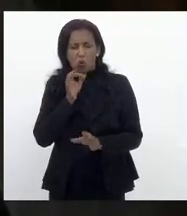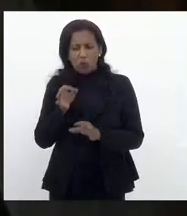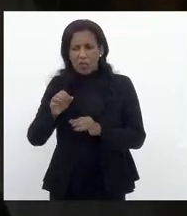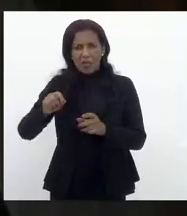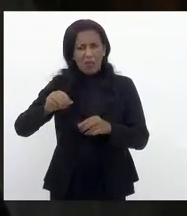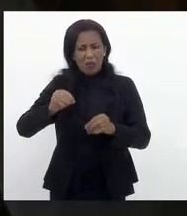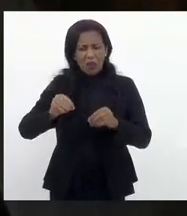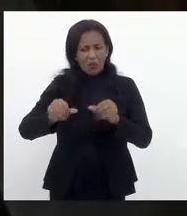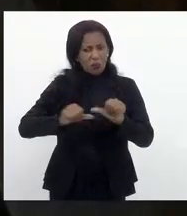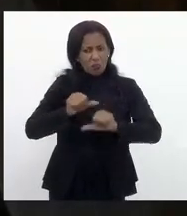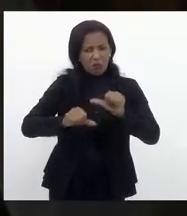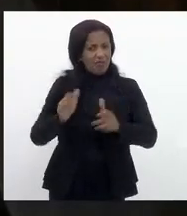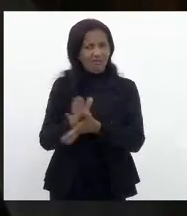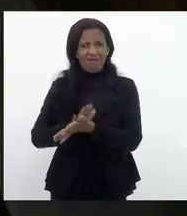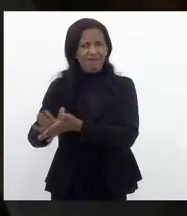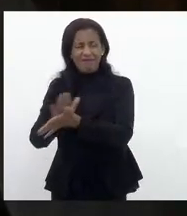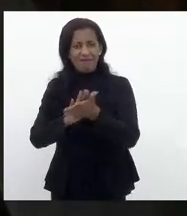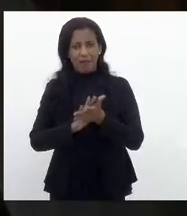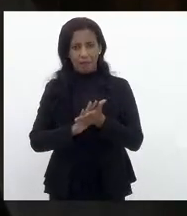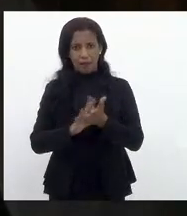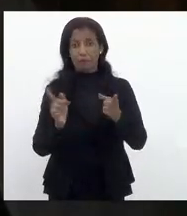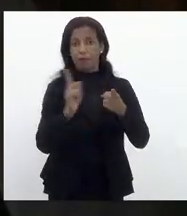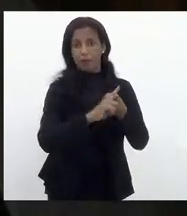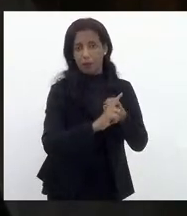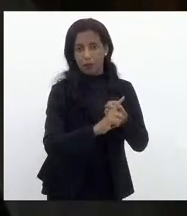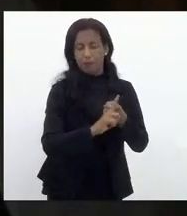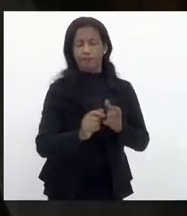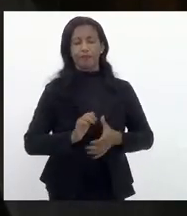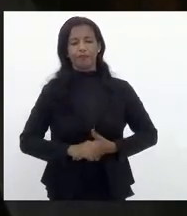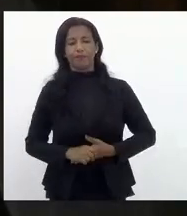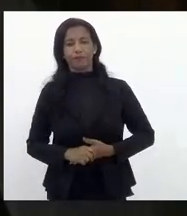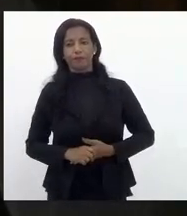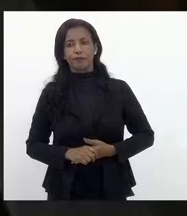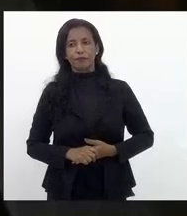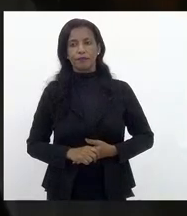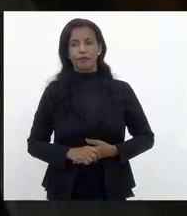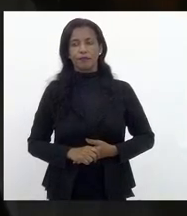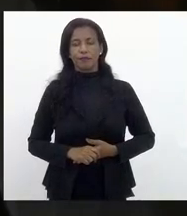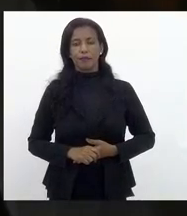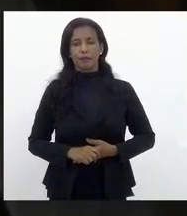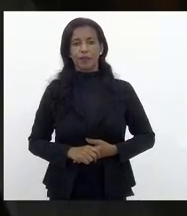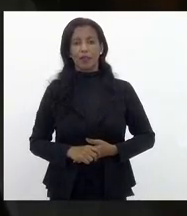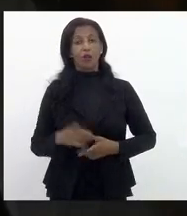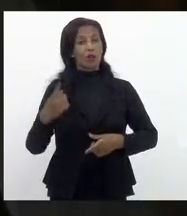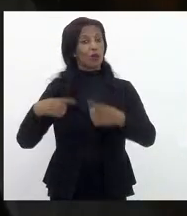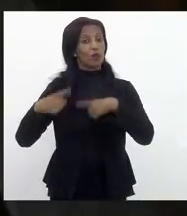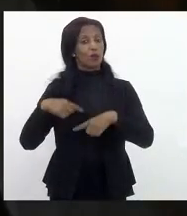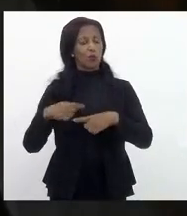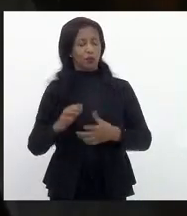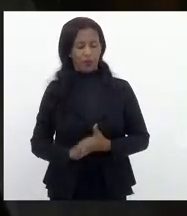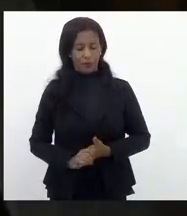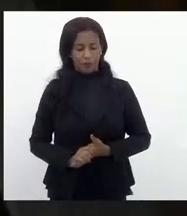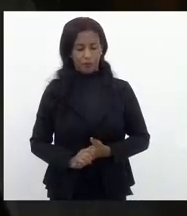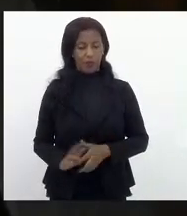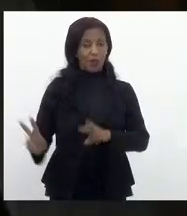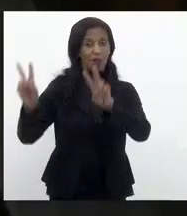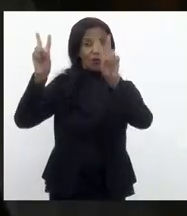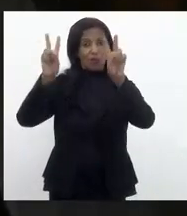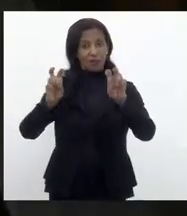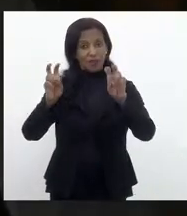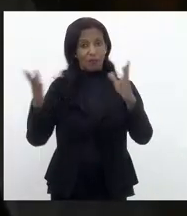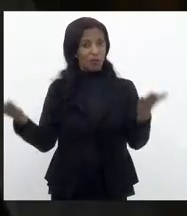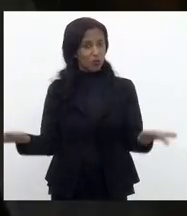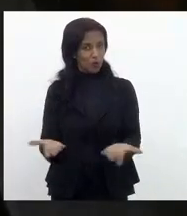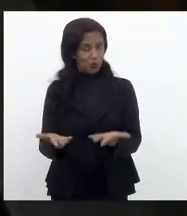mexer com mais nada esse é o primeiro. Tô voltando agora o tema de